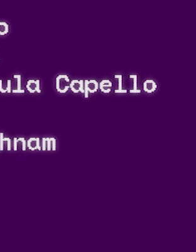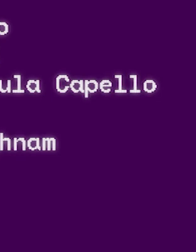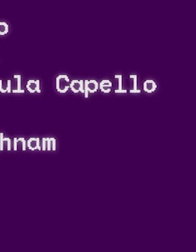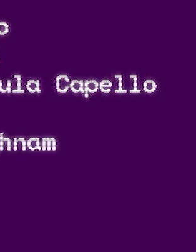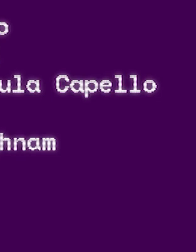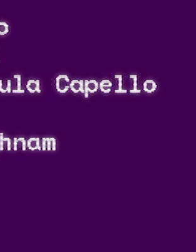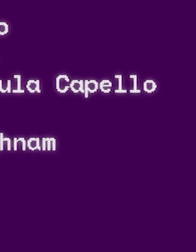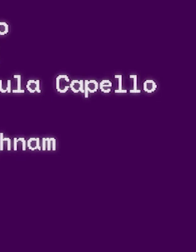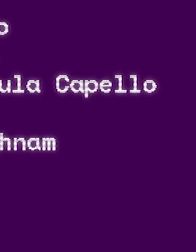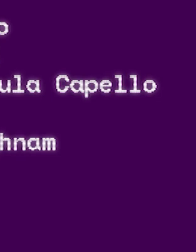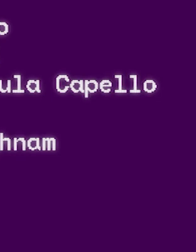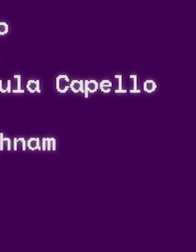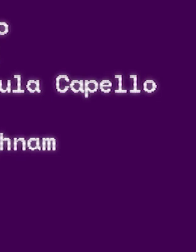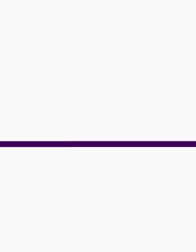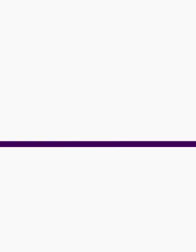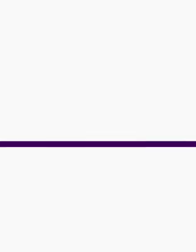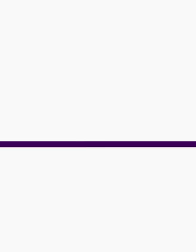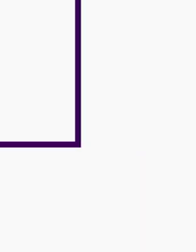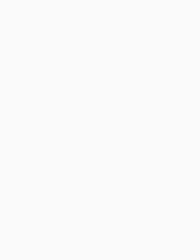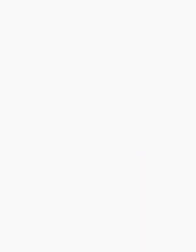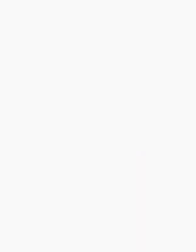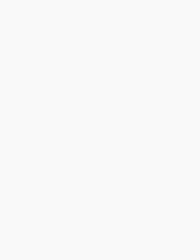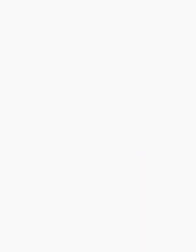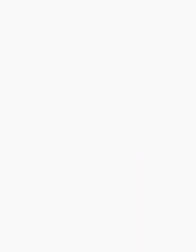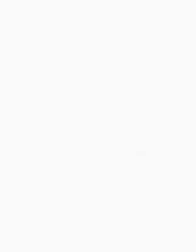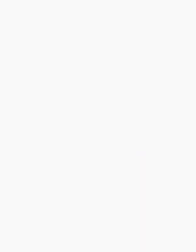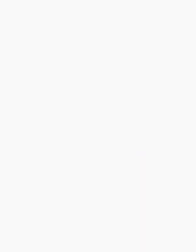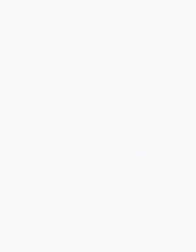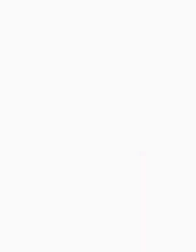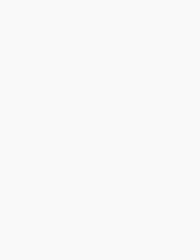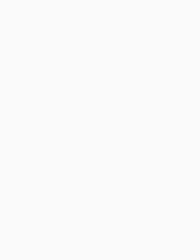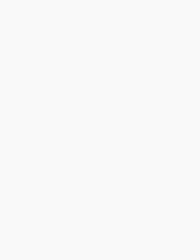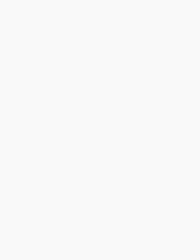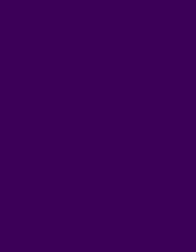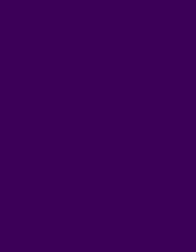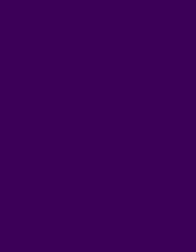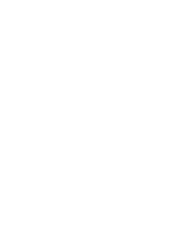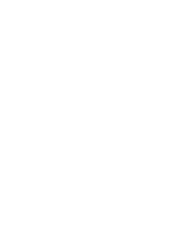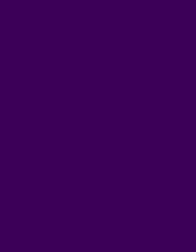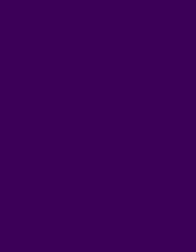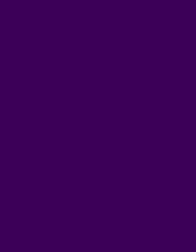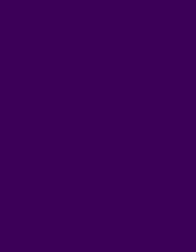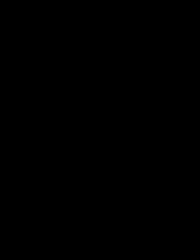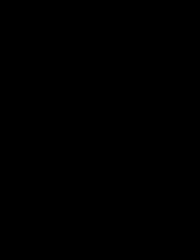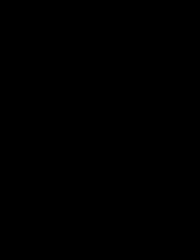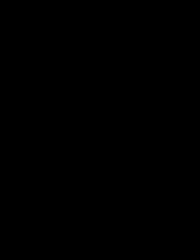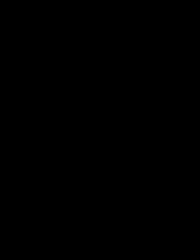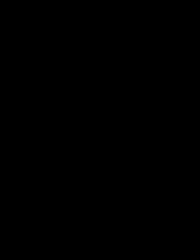legendagem: Dispositiva. Logo: Polos Hub.